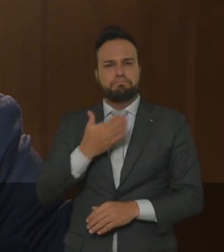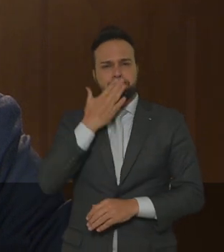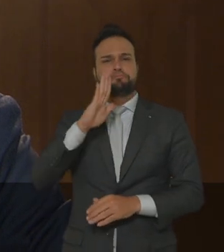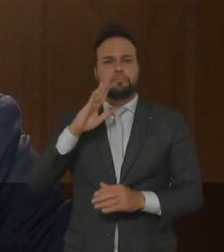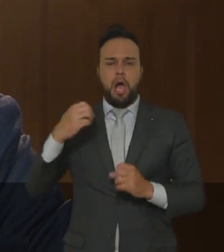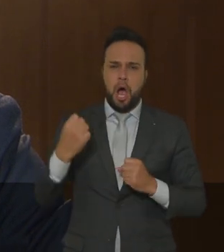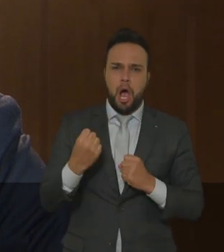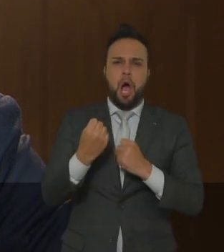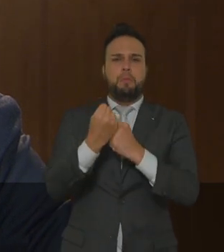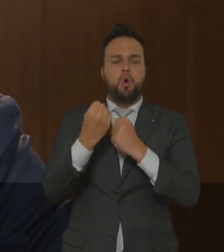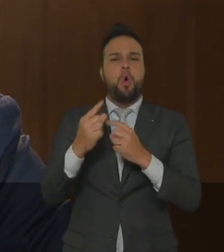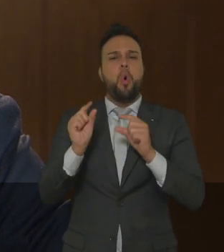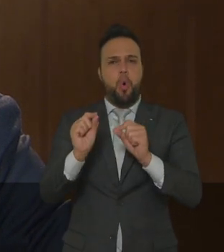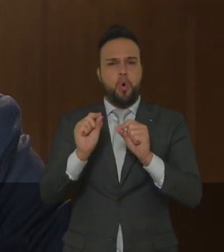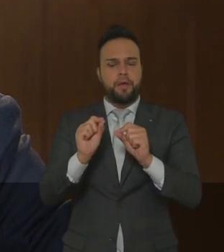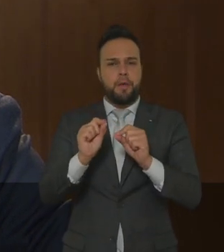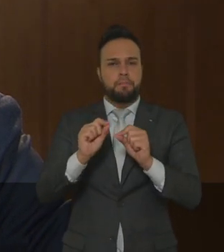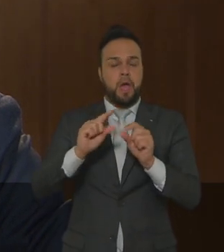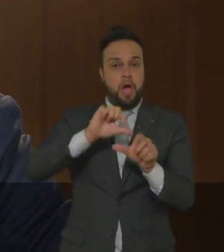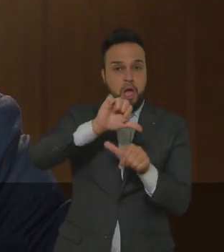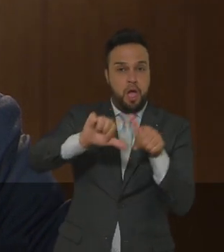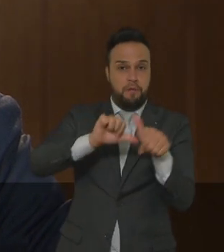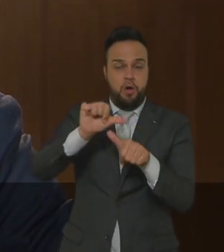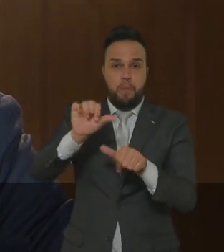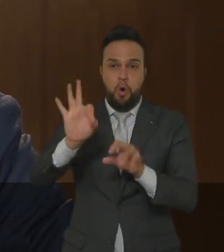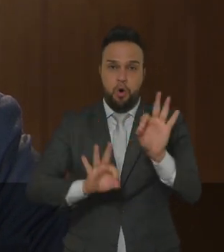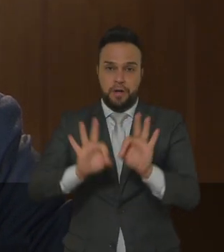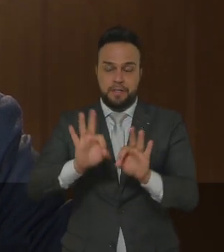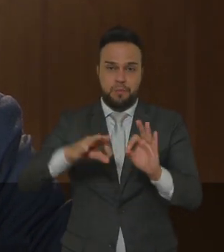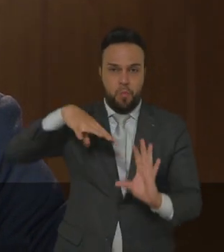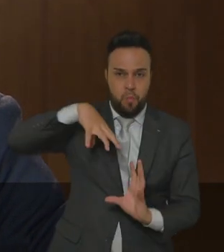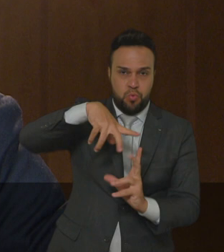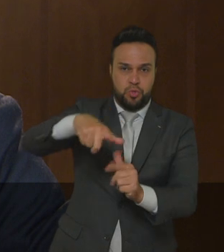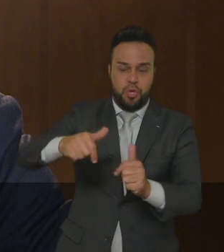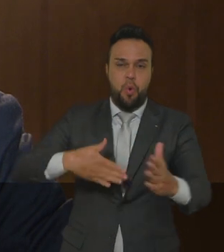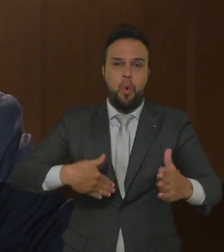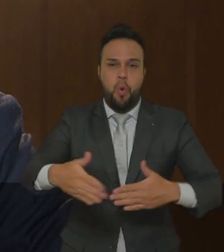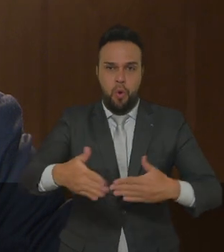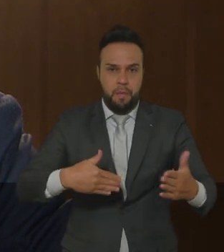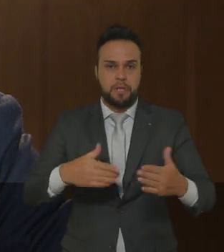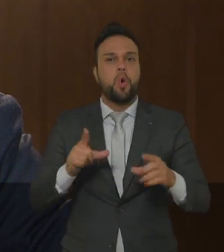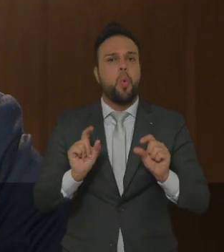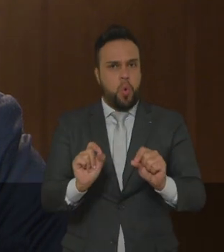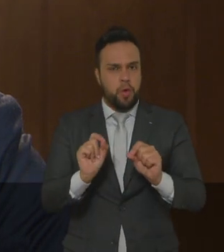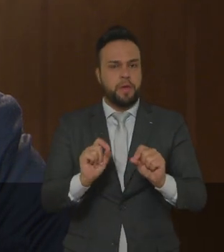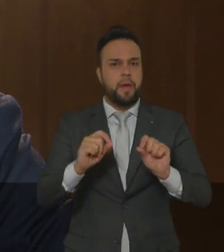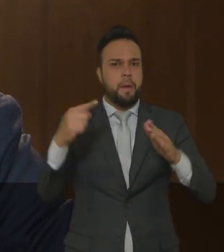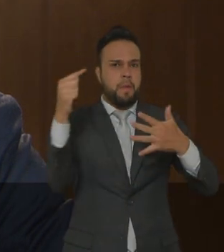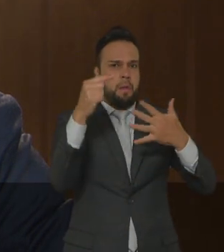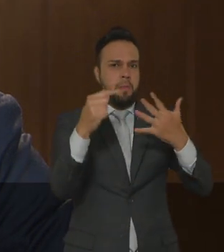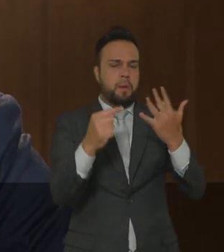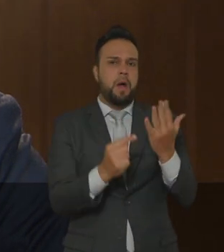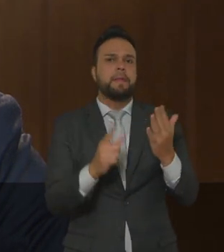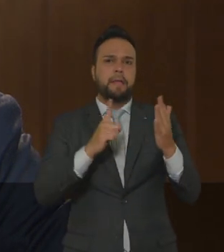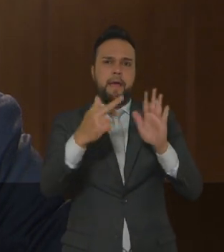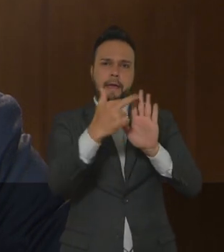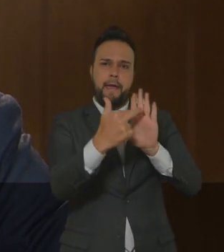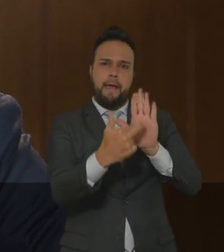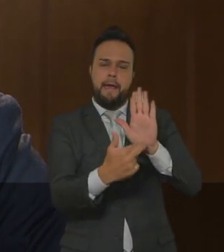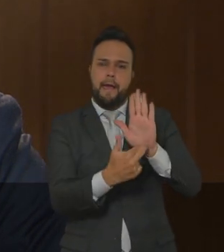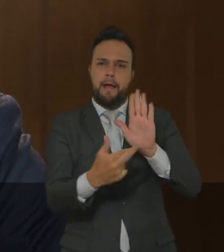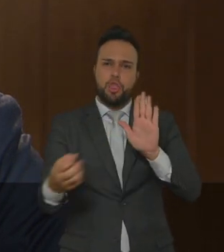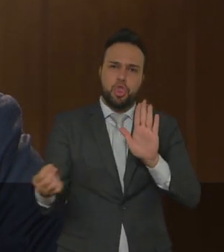reafirma o nosso apoio à reforma da Organização Mundial do Comércio qd em disciplinas